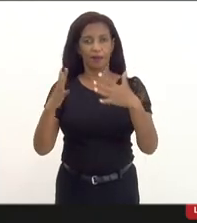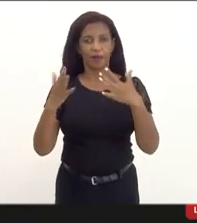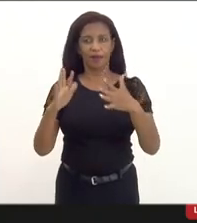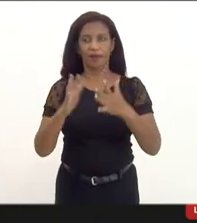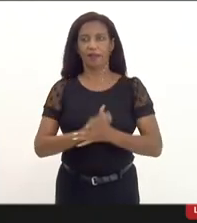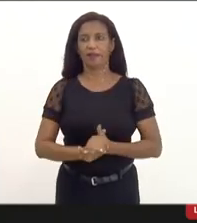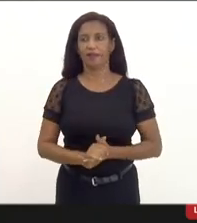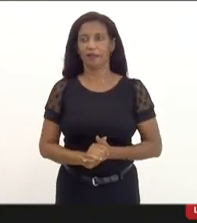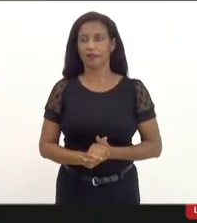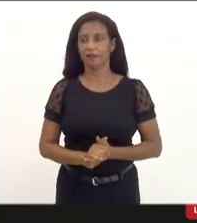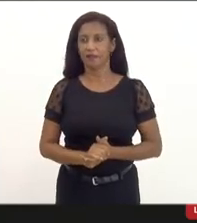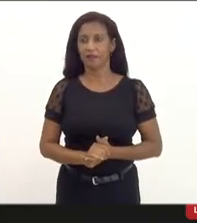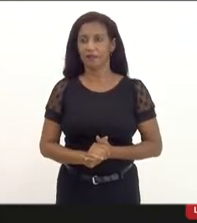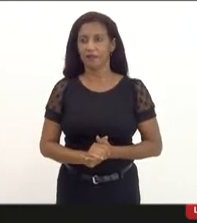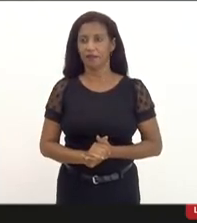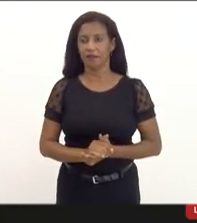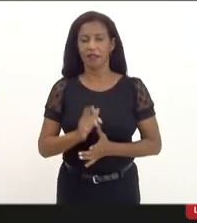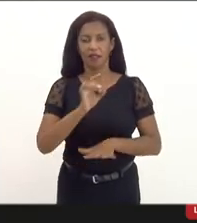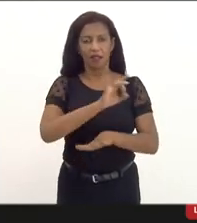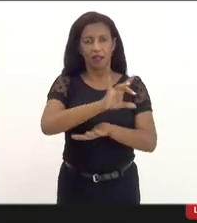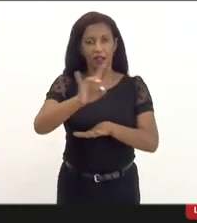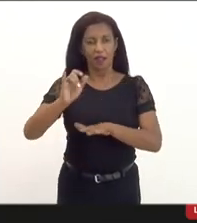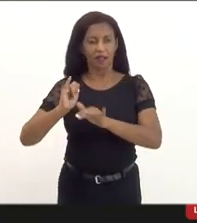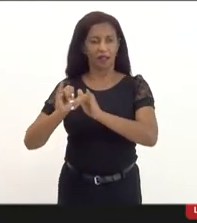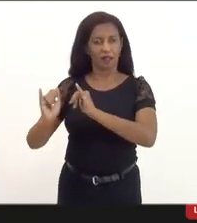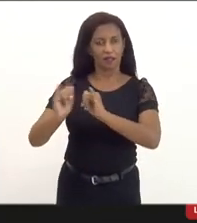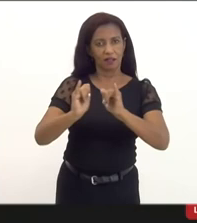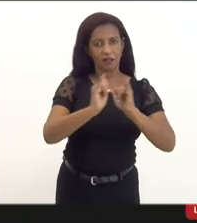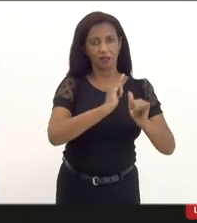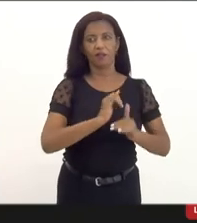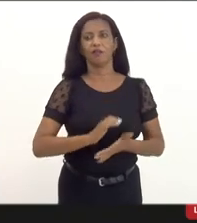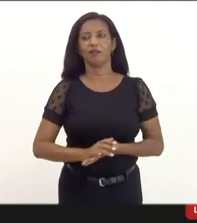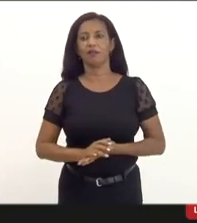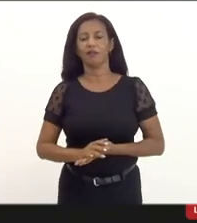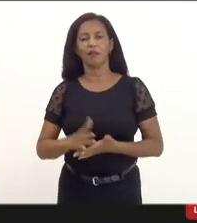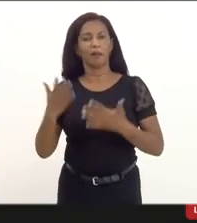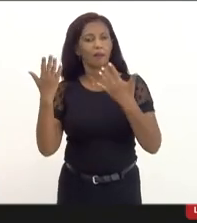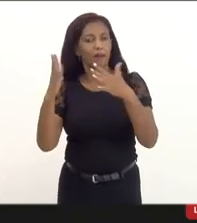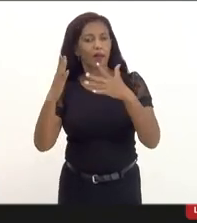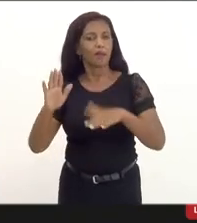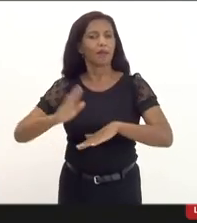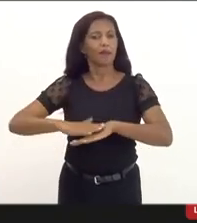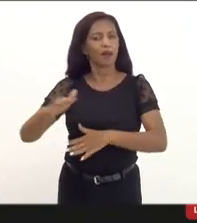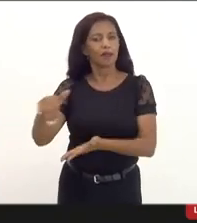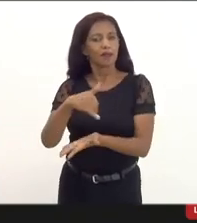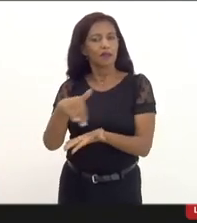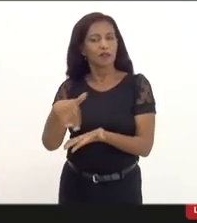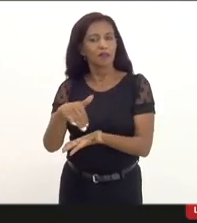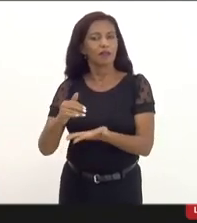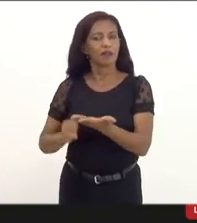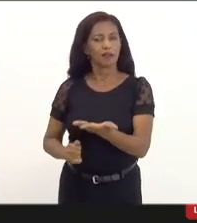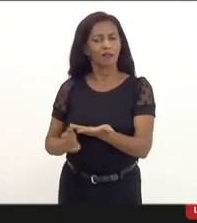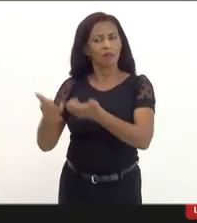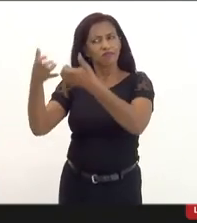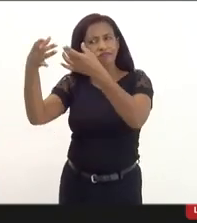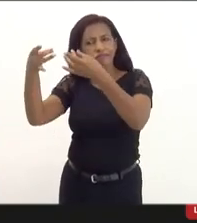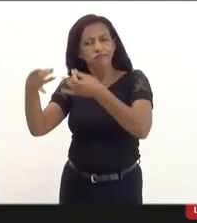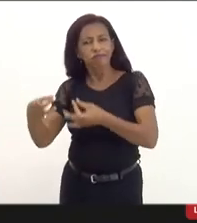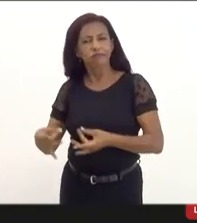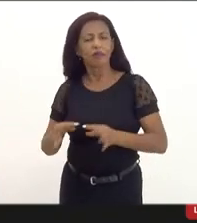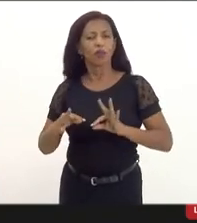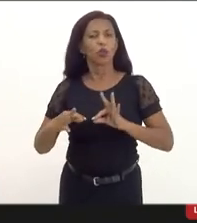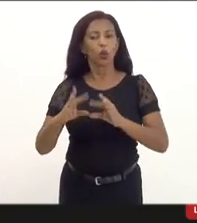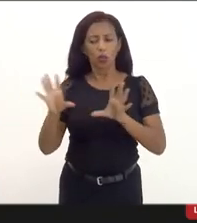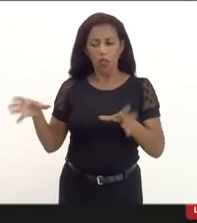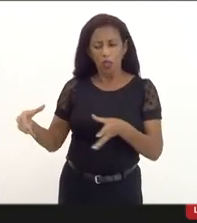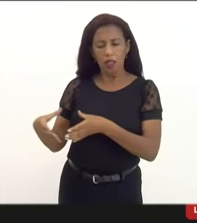sua acompanhando aqui cada detalhe tá de informação e a parabenizar mais uma vez do nosso secretário da mídia pelo esclarecimento e